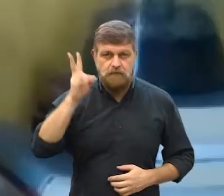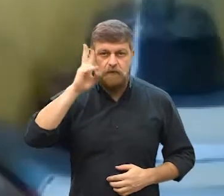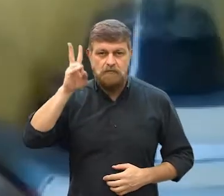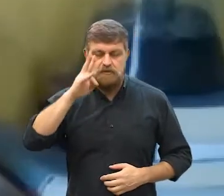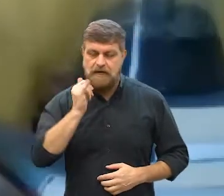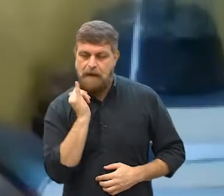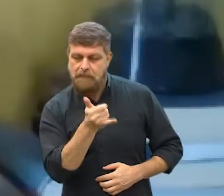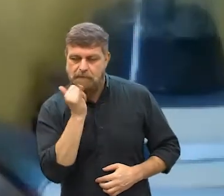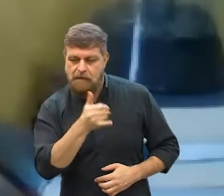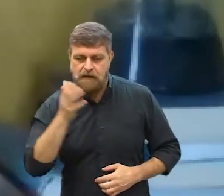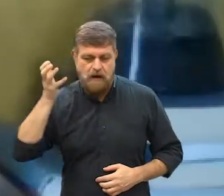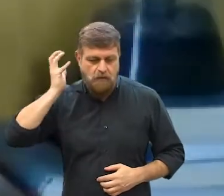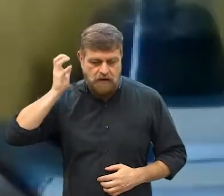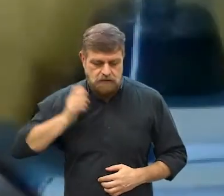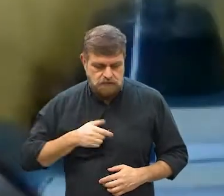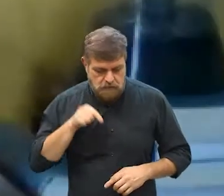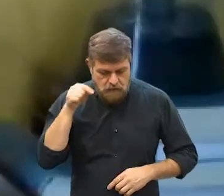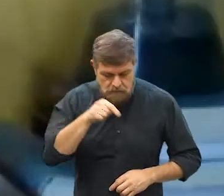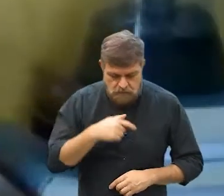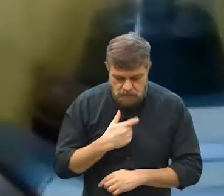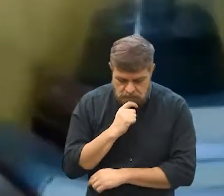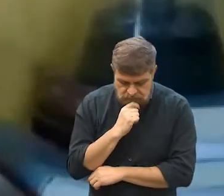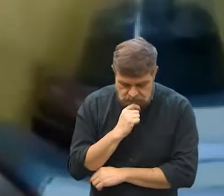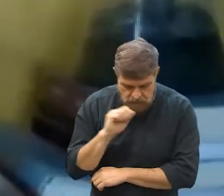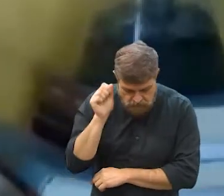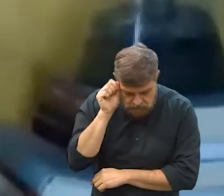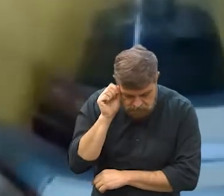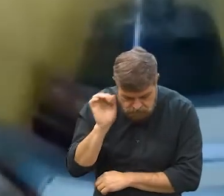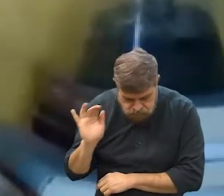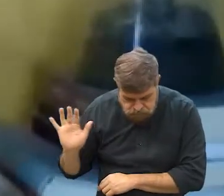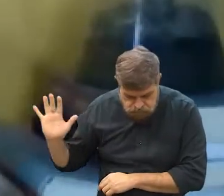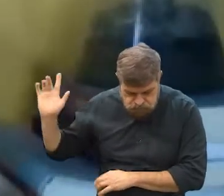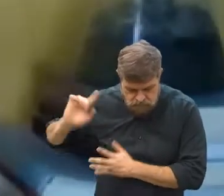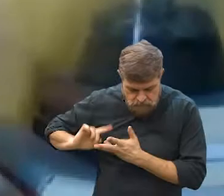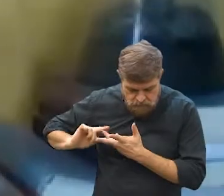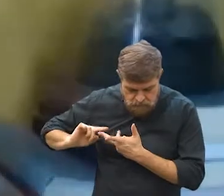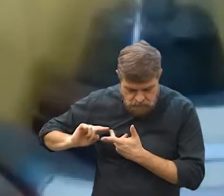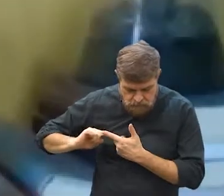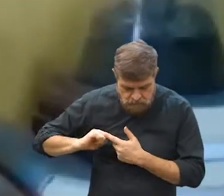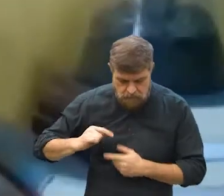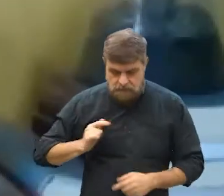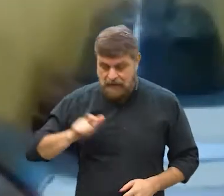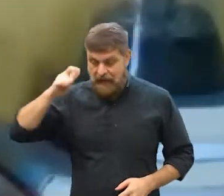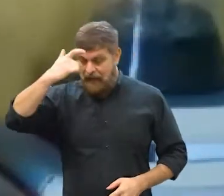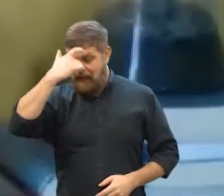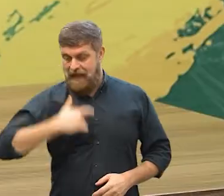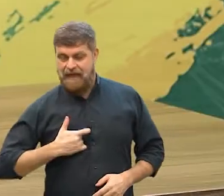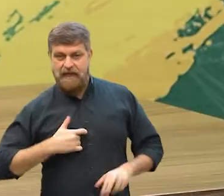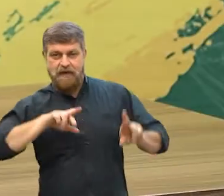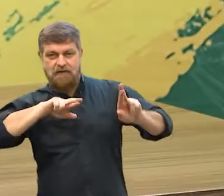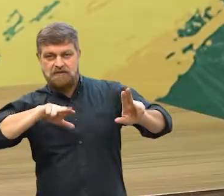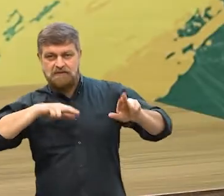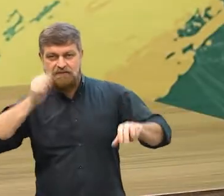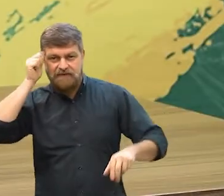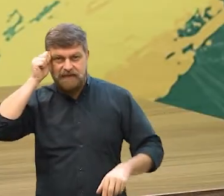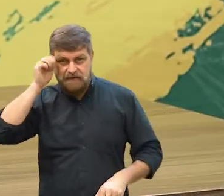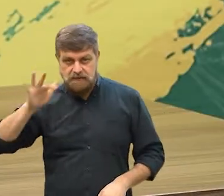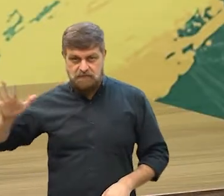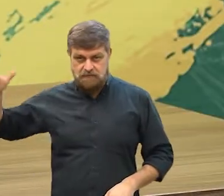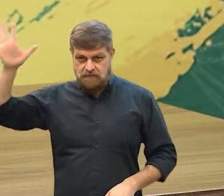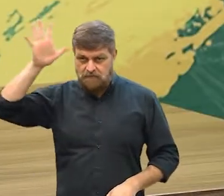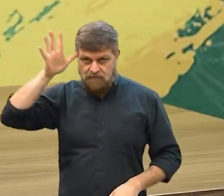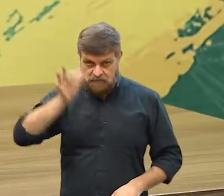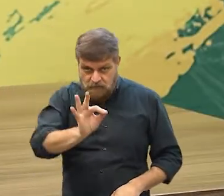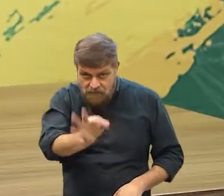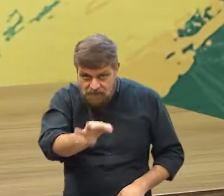história está contada no rádio o André aranha vai construir na cabeça dele de uma maneira ele vai ajudar na construção e dos André Ferreira vai construir de outra